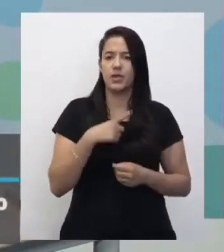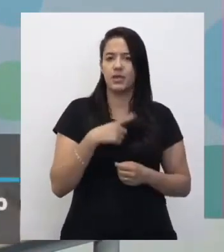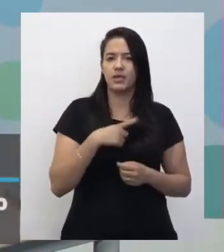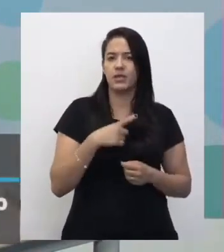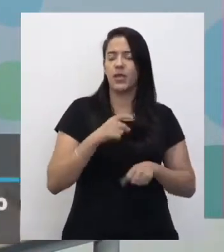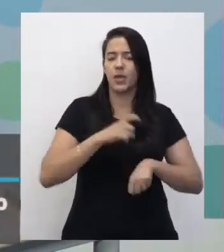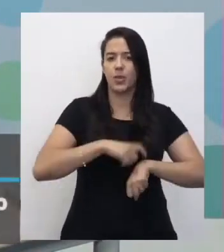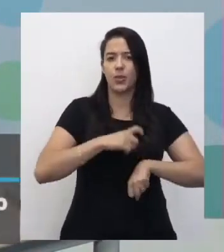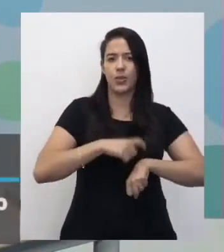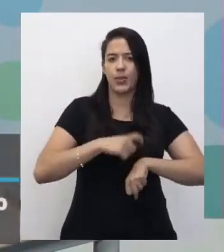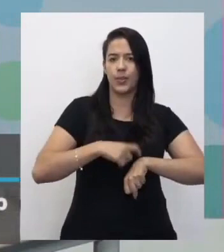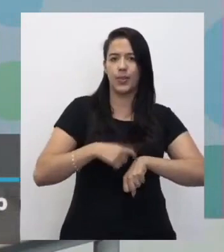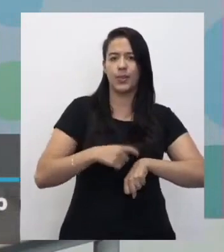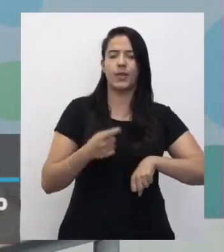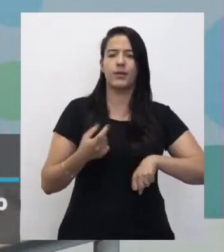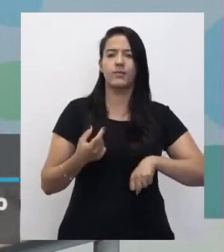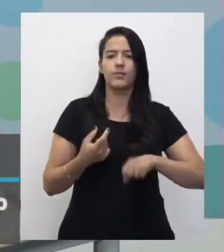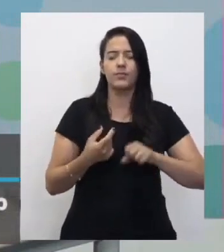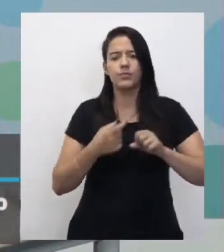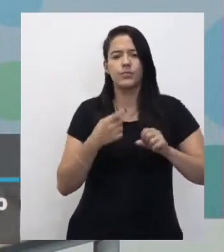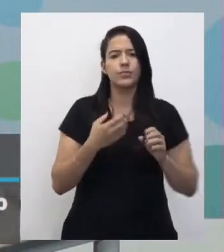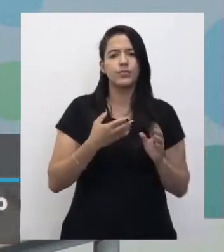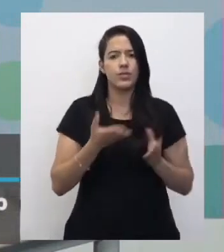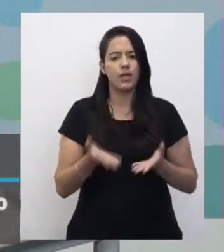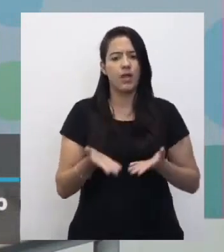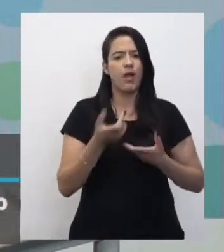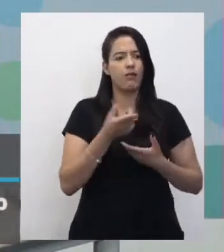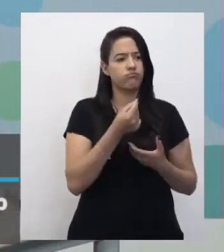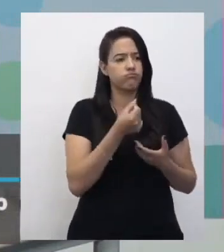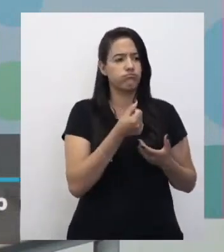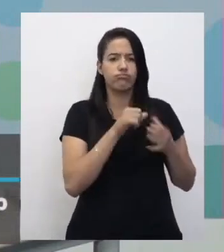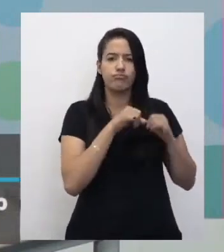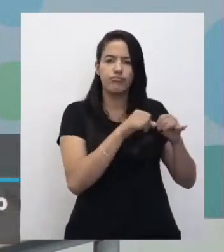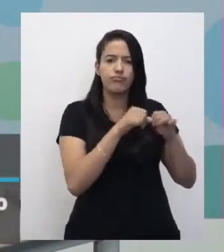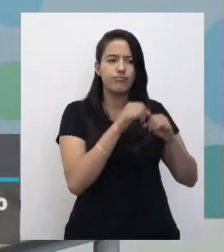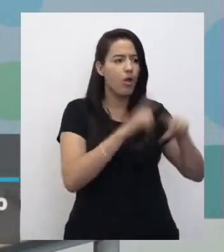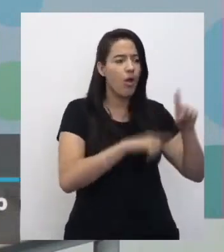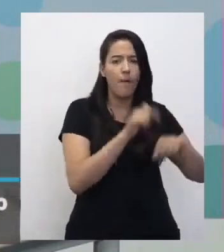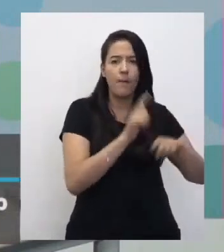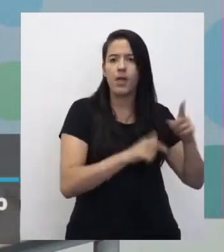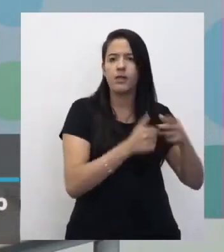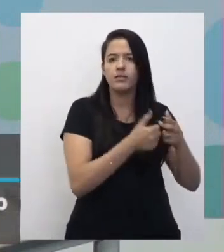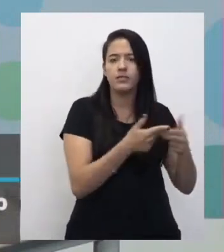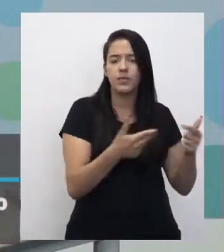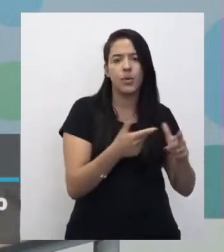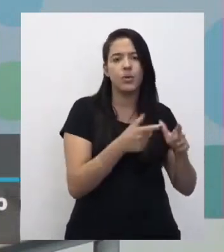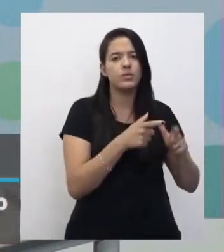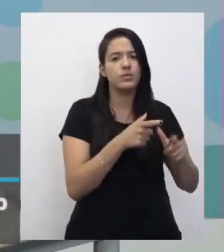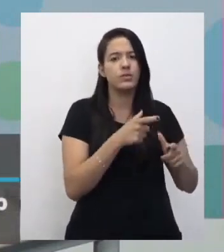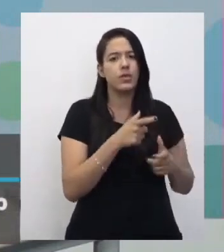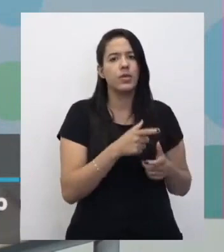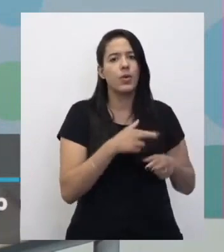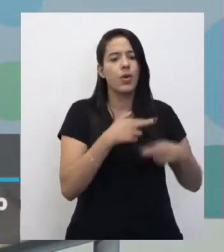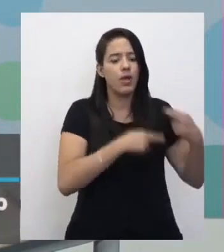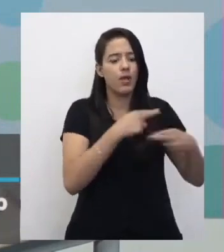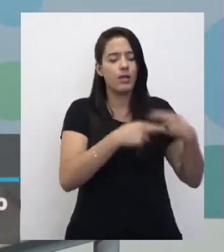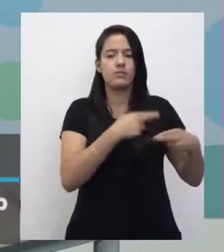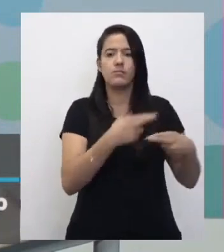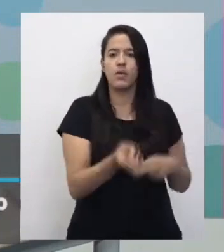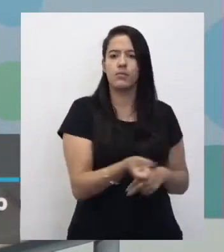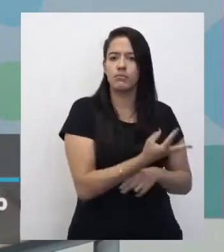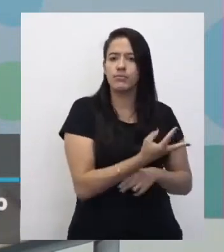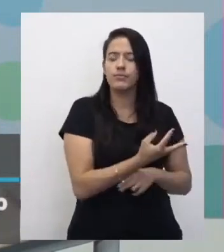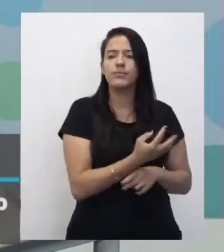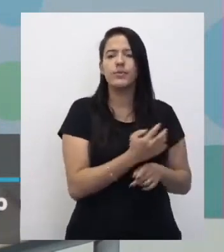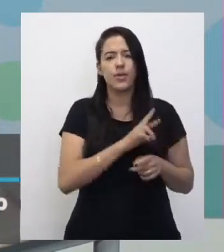tempo do revigoramento do comércio, do renascimento comercial, muito difícil de entender. Tudo bem, a gente vai